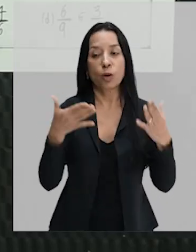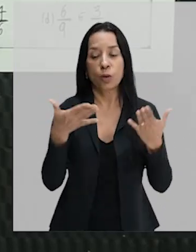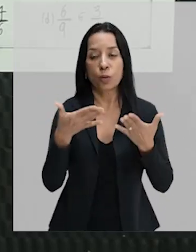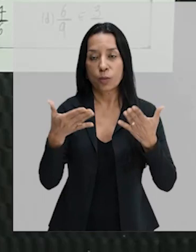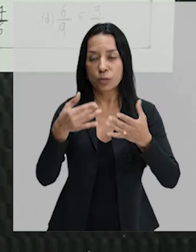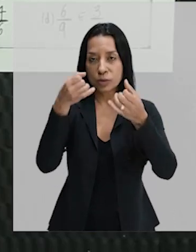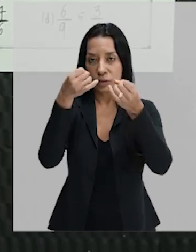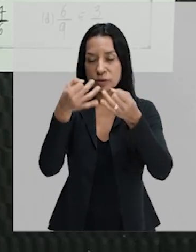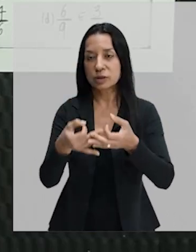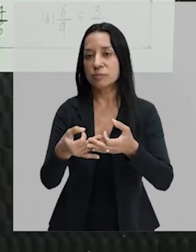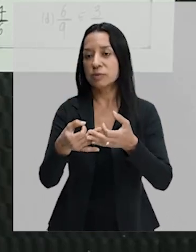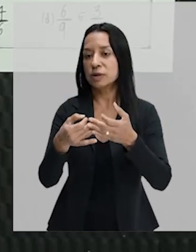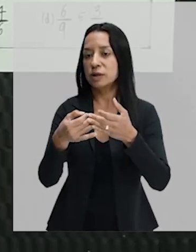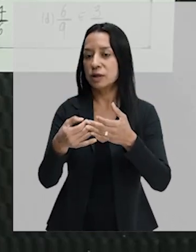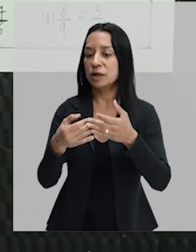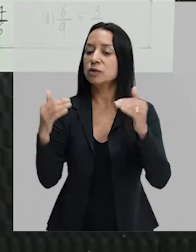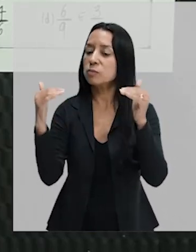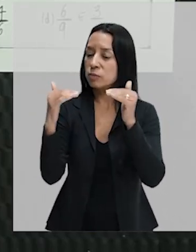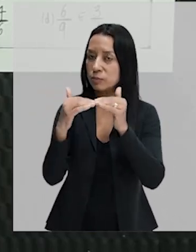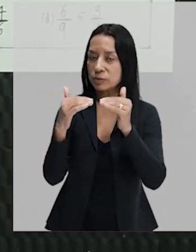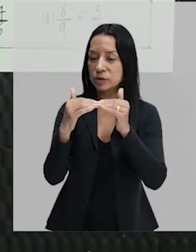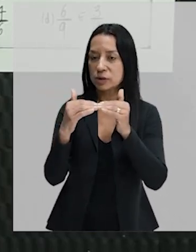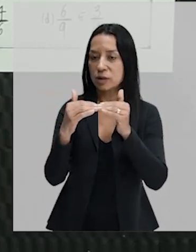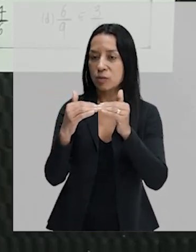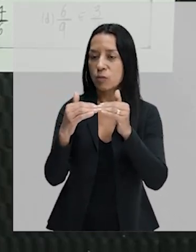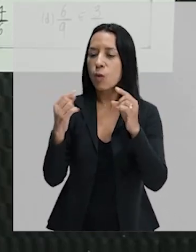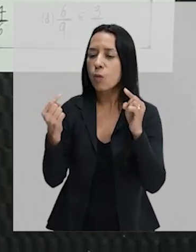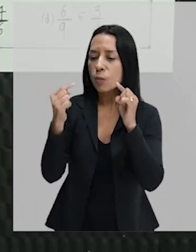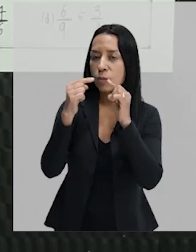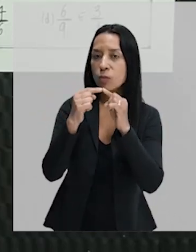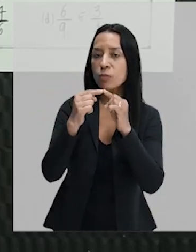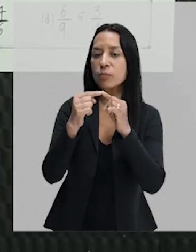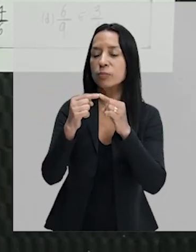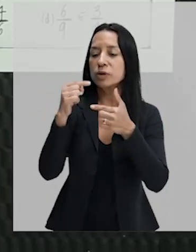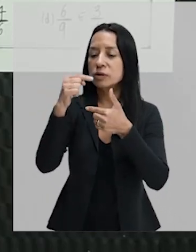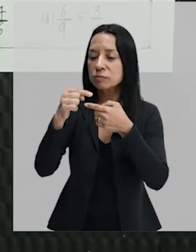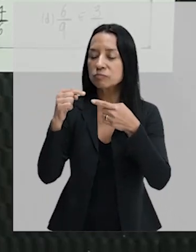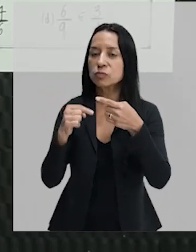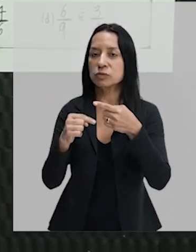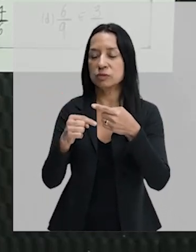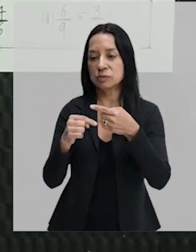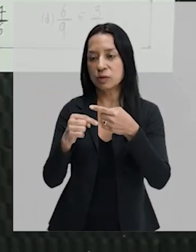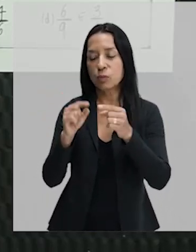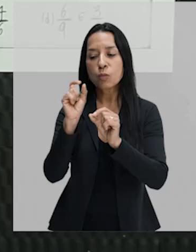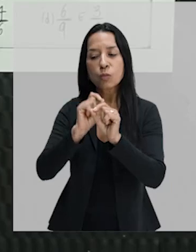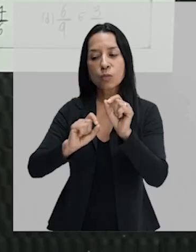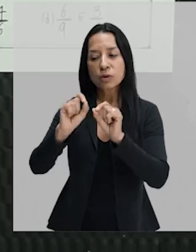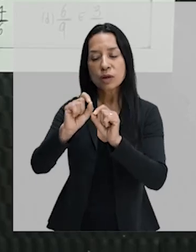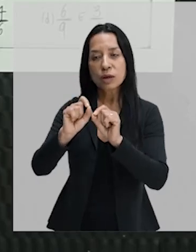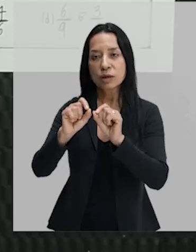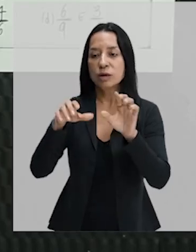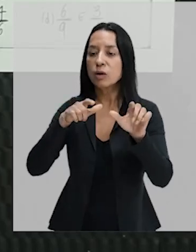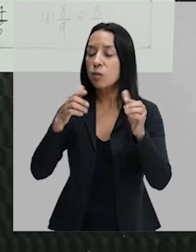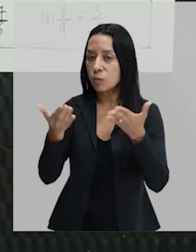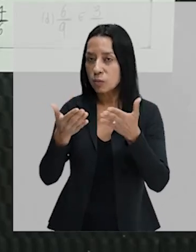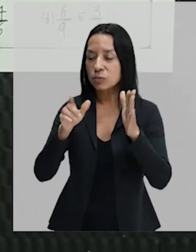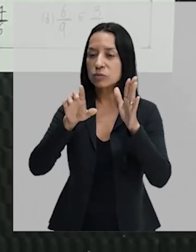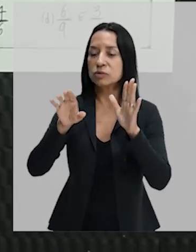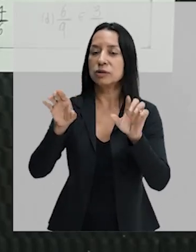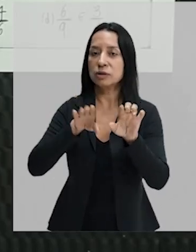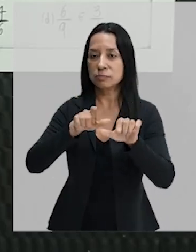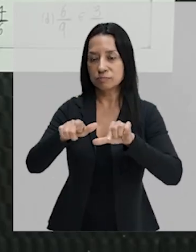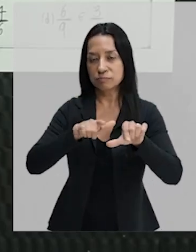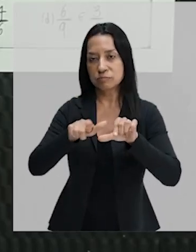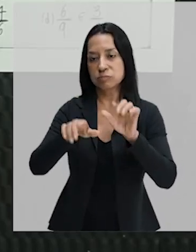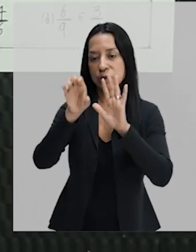ver com razão? Tem. A gente vai trabalhar aqui o conceito de proporção, o que é uma proporção, quais são os elementos, trabalhar